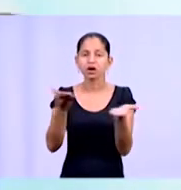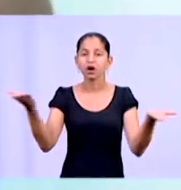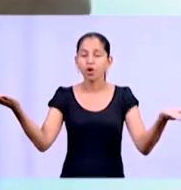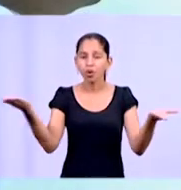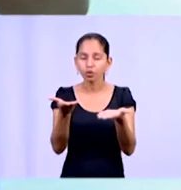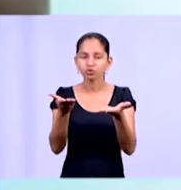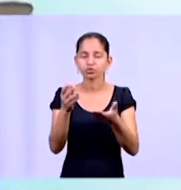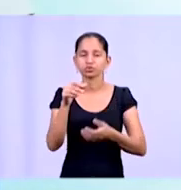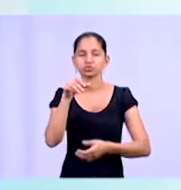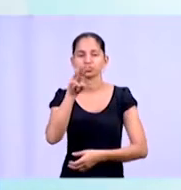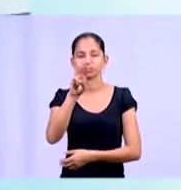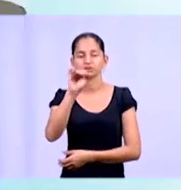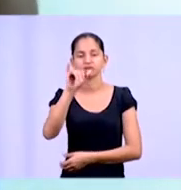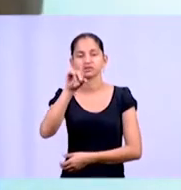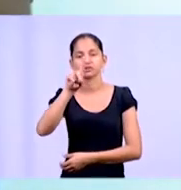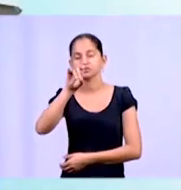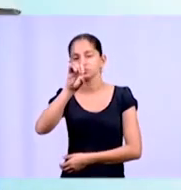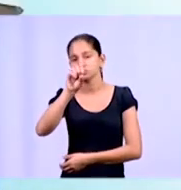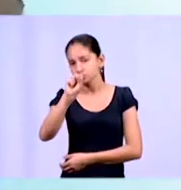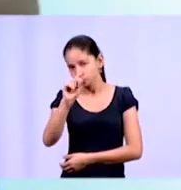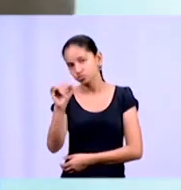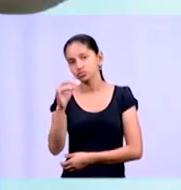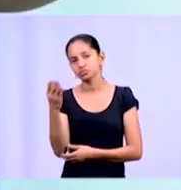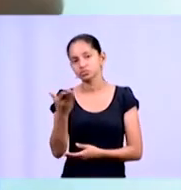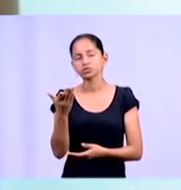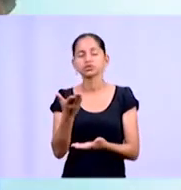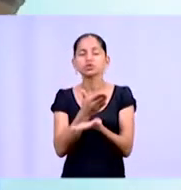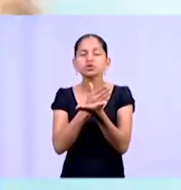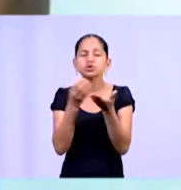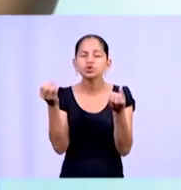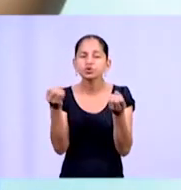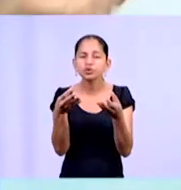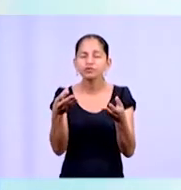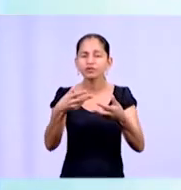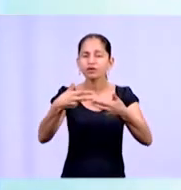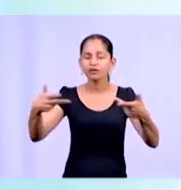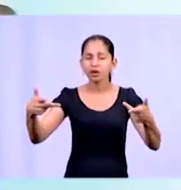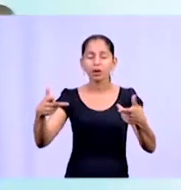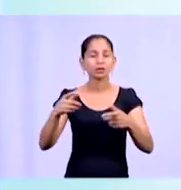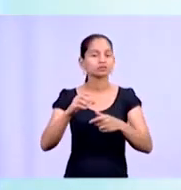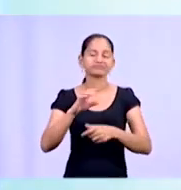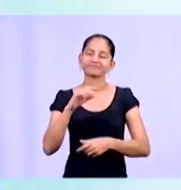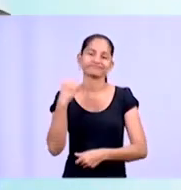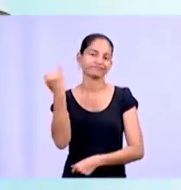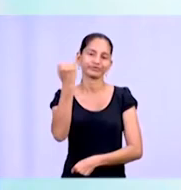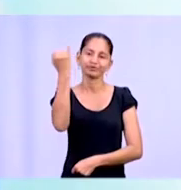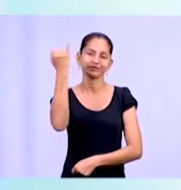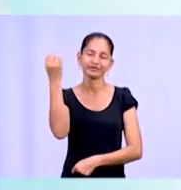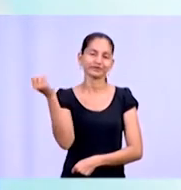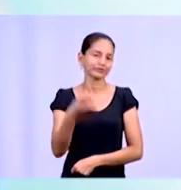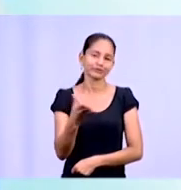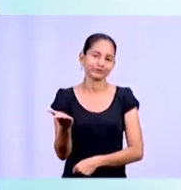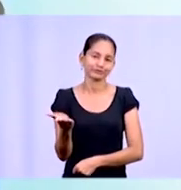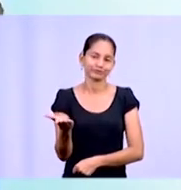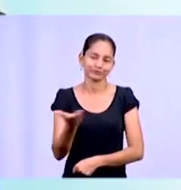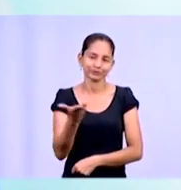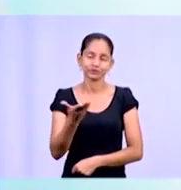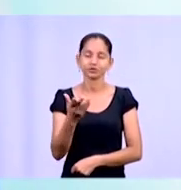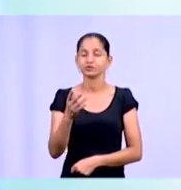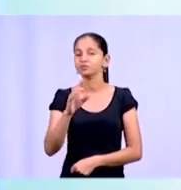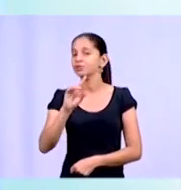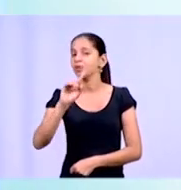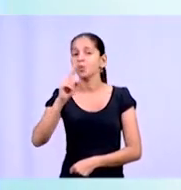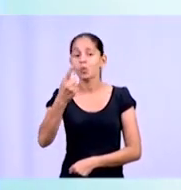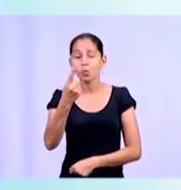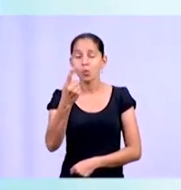do Windows. O Windows 8.1 está sendo atualizado aí. É a maior plataforma de computação do mundo. Tem 1 bilhão e 600 milhões